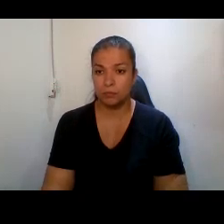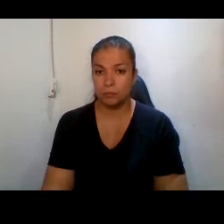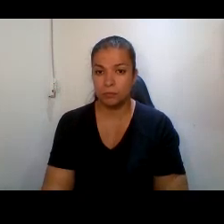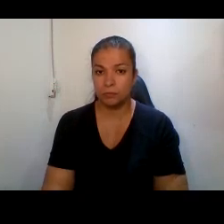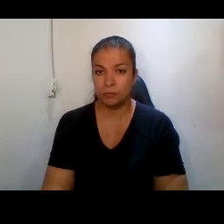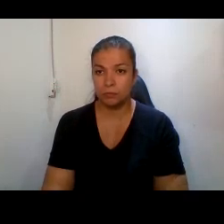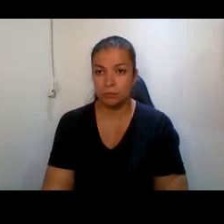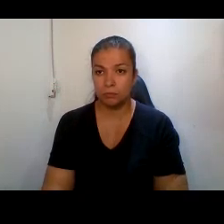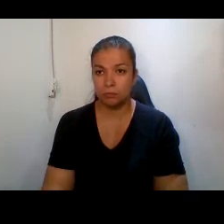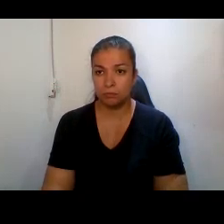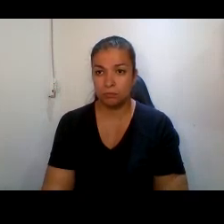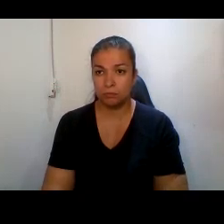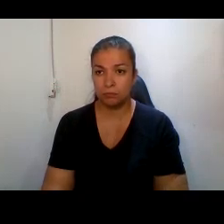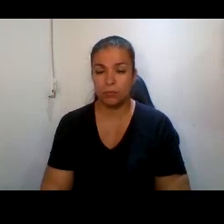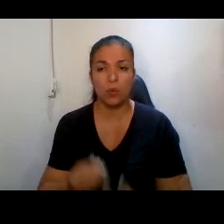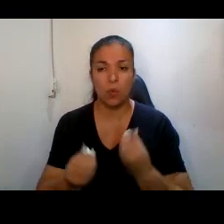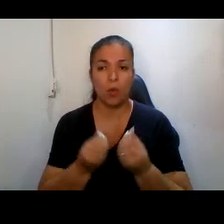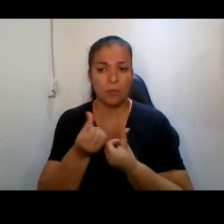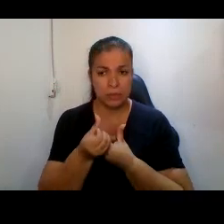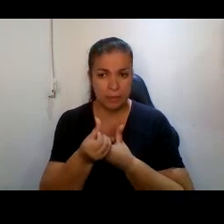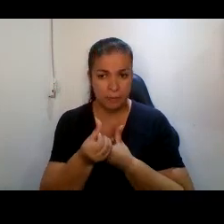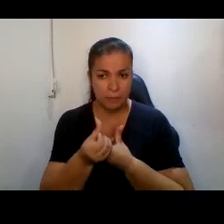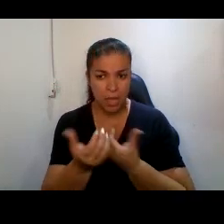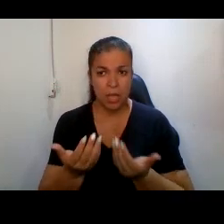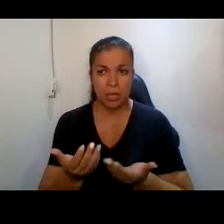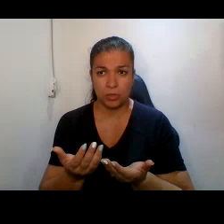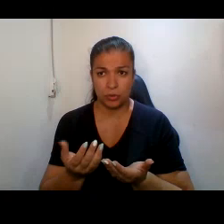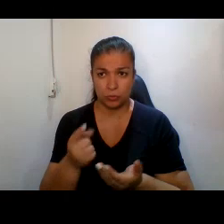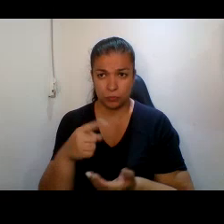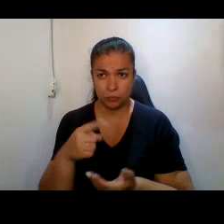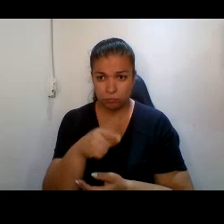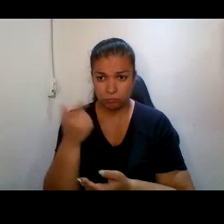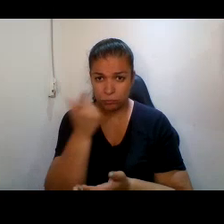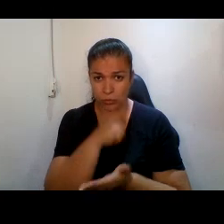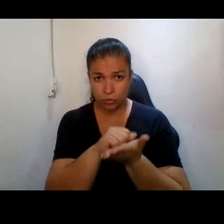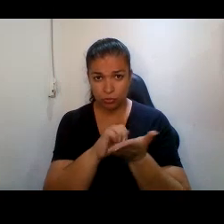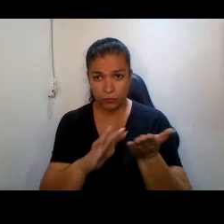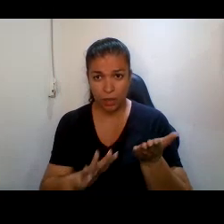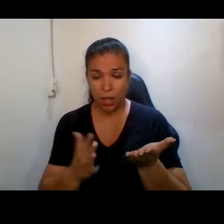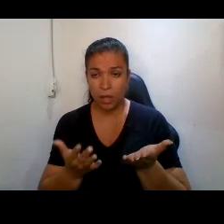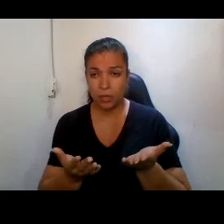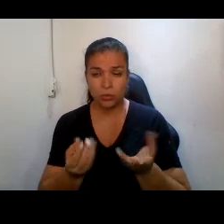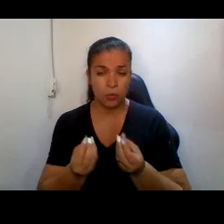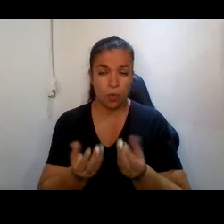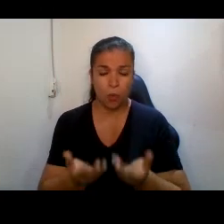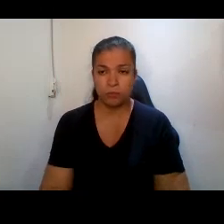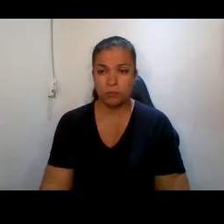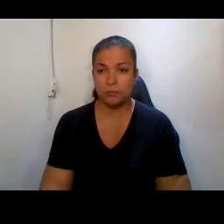Como é que vocês estão caminhando esse semestre? Vocês estão conseguindo fazer as atividades?